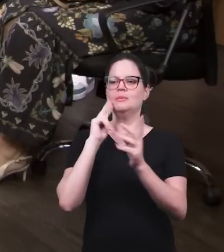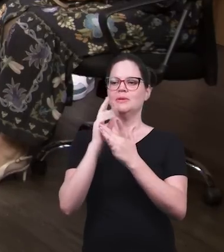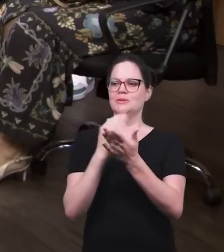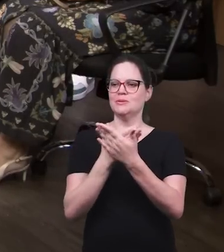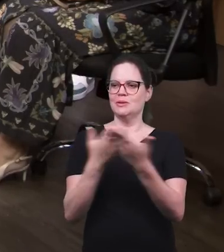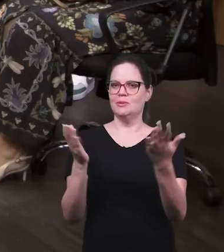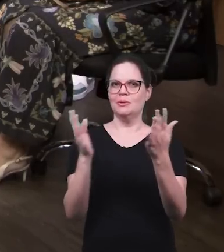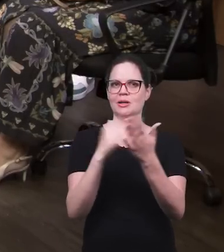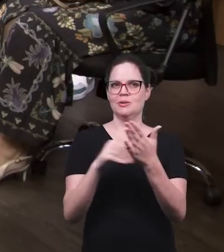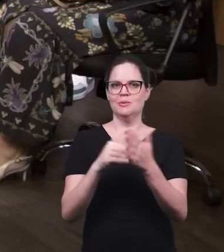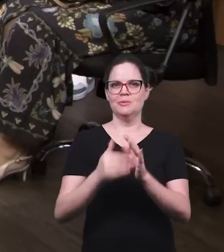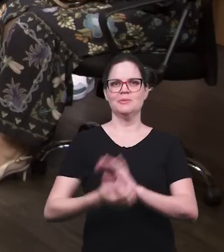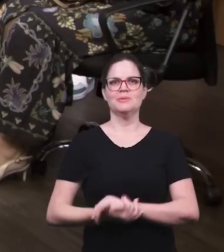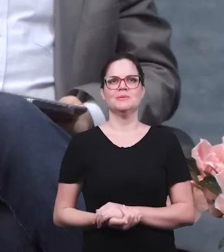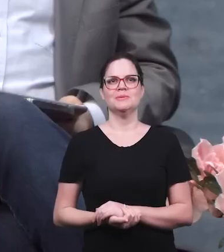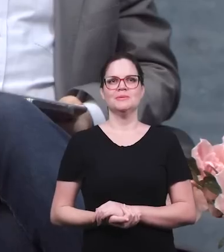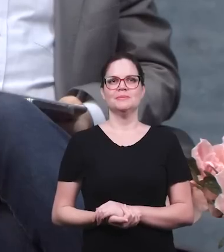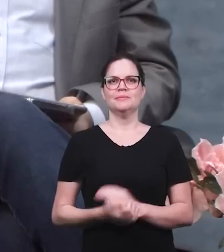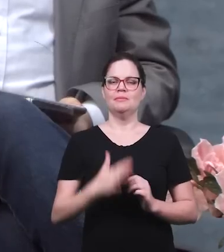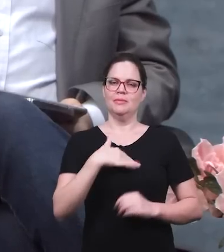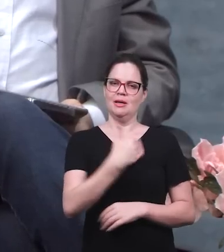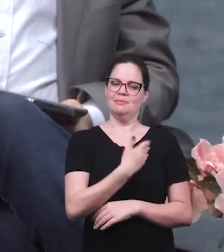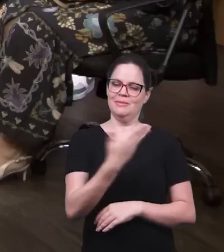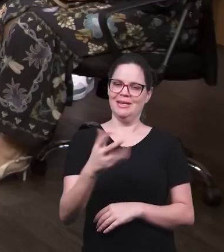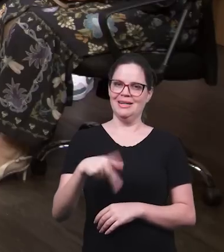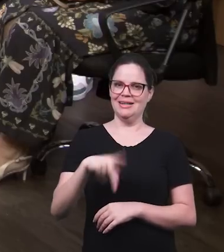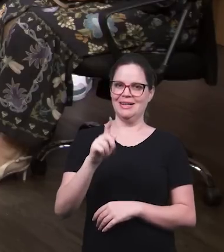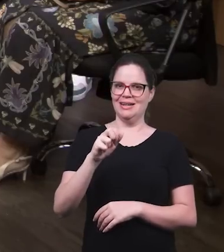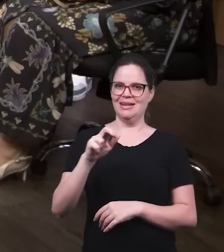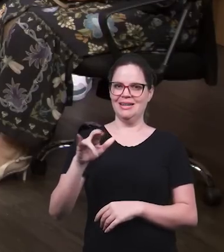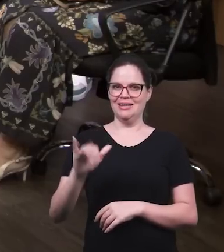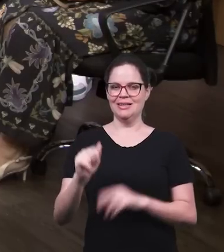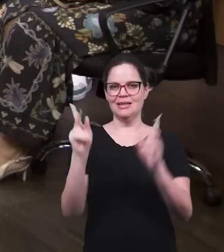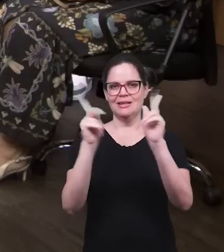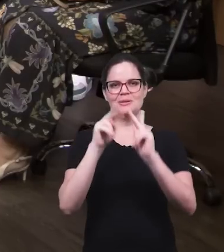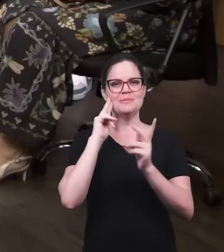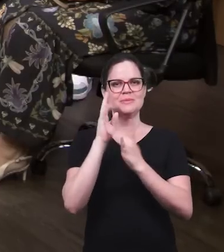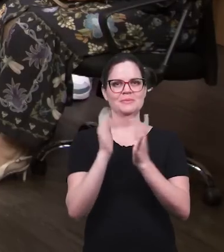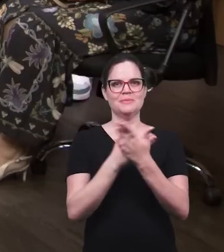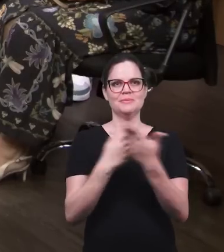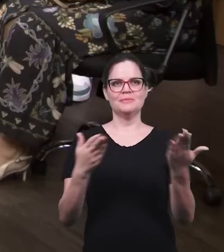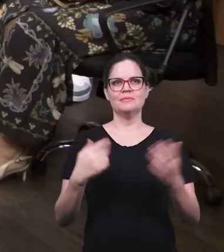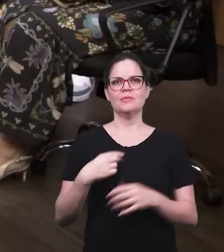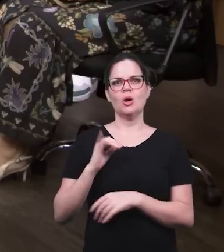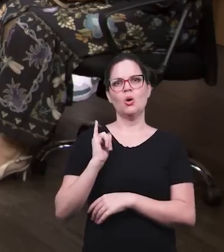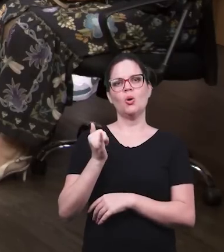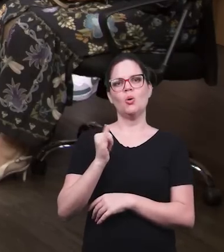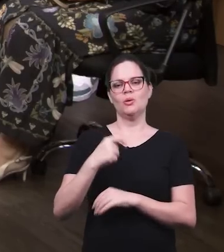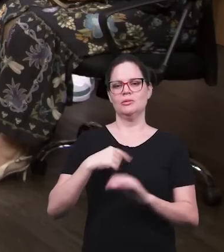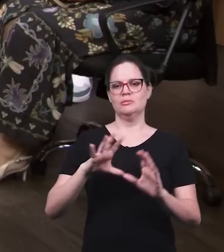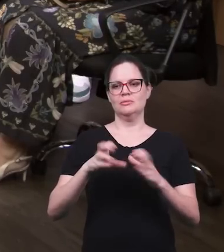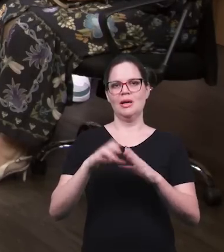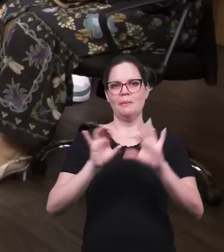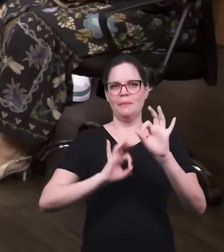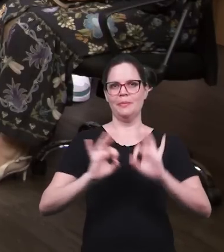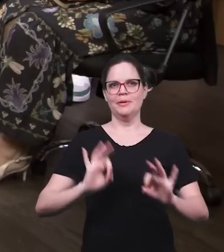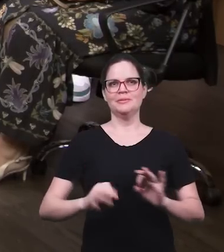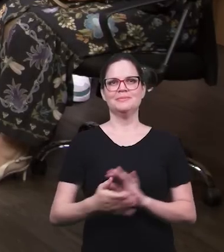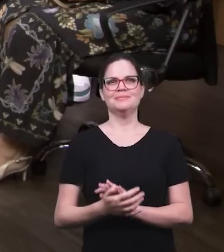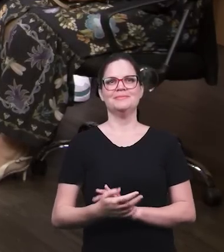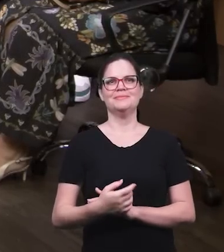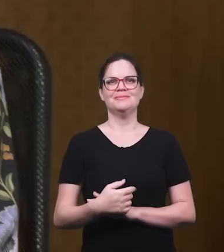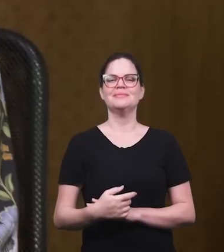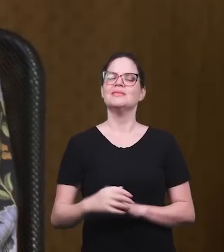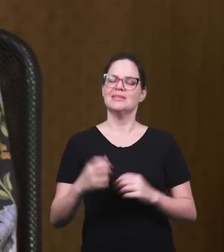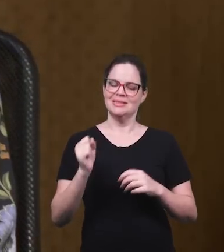presença aqui. Paz do Senhor, meu amigo. Paz do Senhor a todos. Minha colega Karina, paz do Senhor, eu queria que você falasse um pouquinho sobre a nossa equipe de produção. Ah,